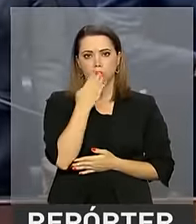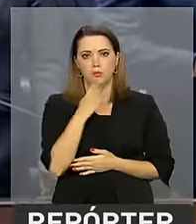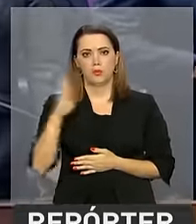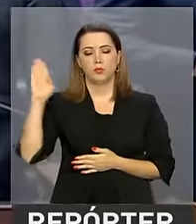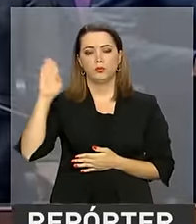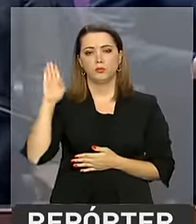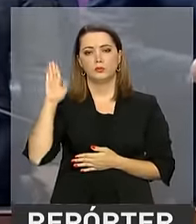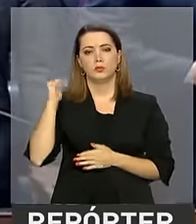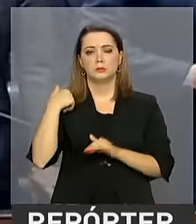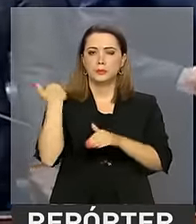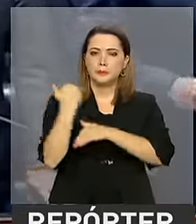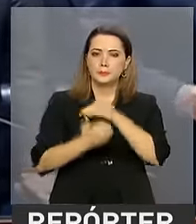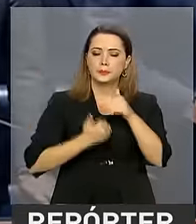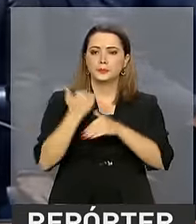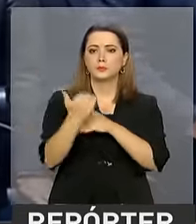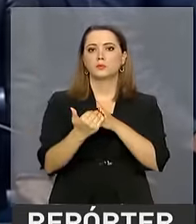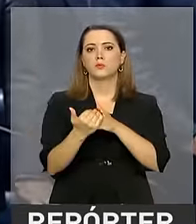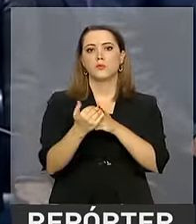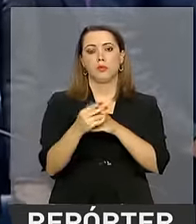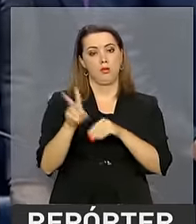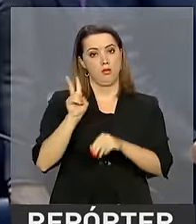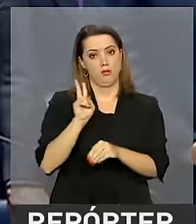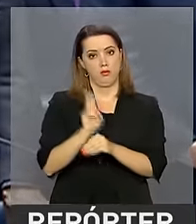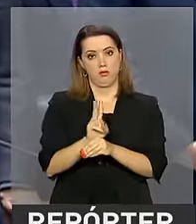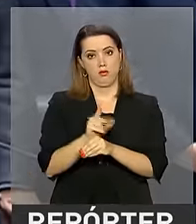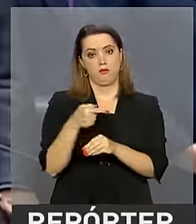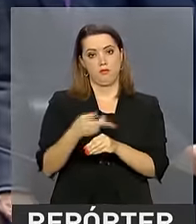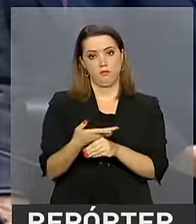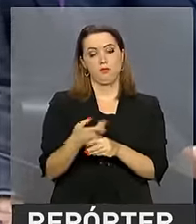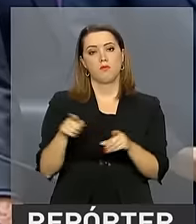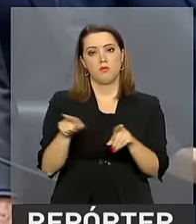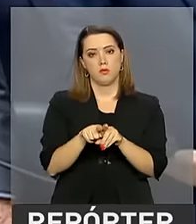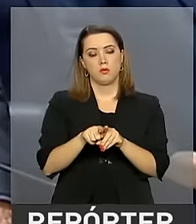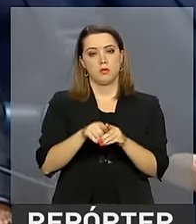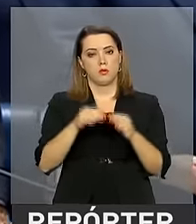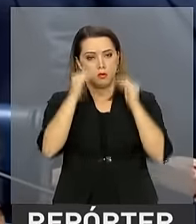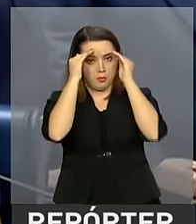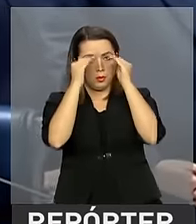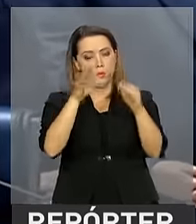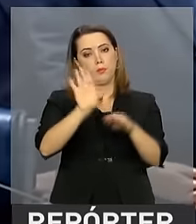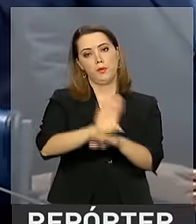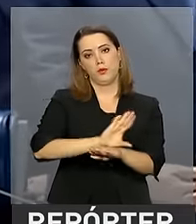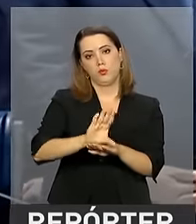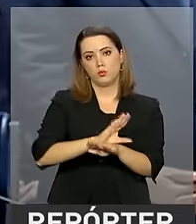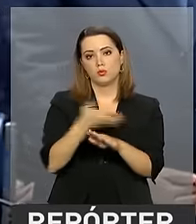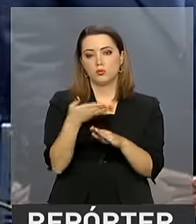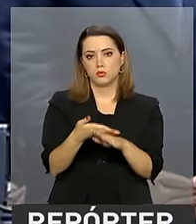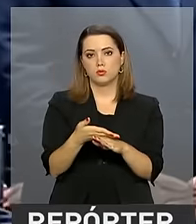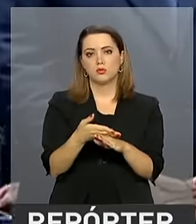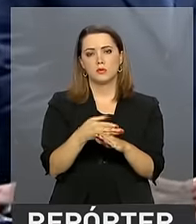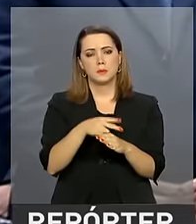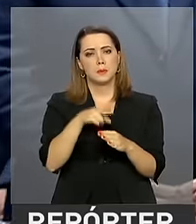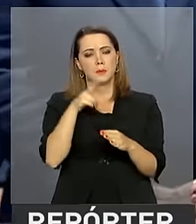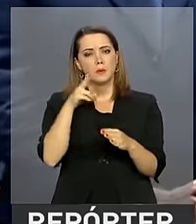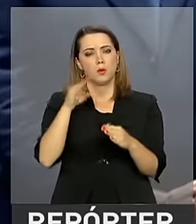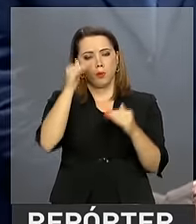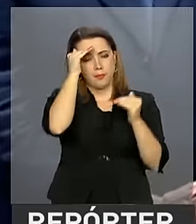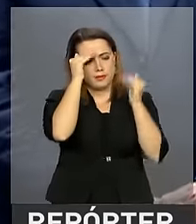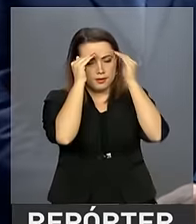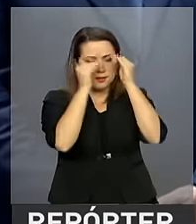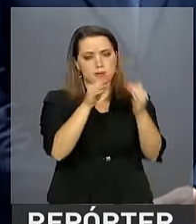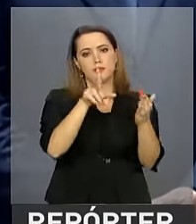Prometo manter, defender e cumprir a Constituição, observar as